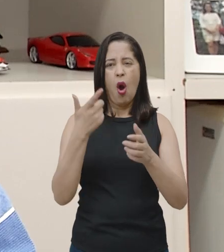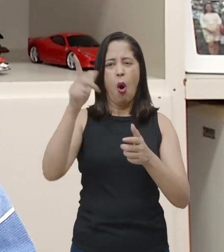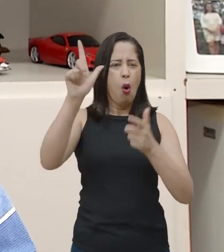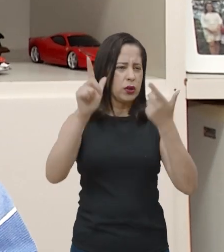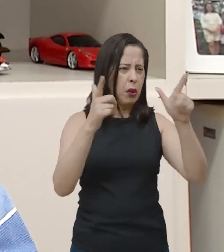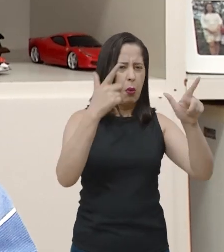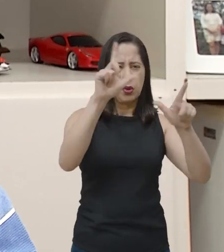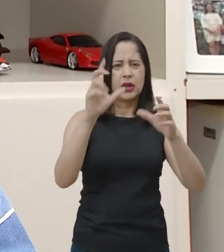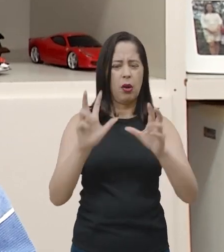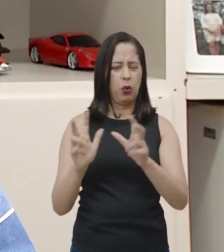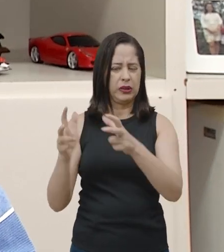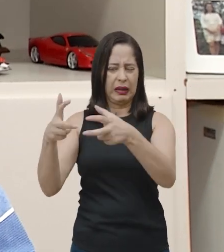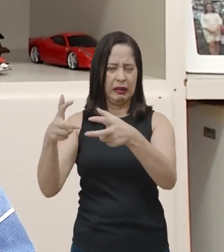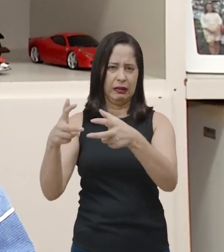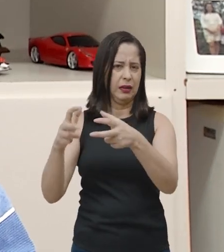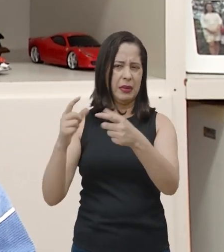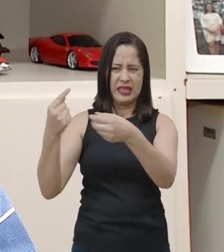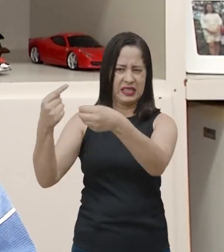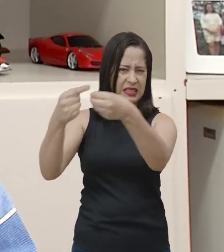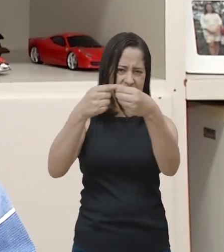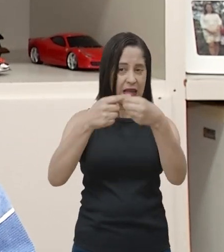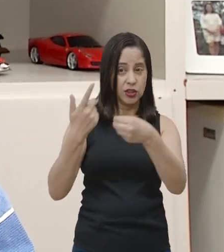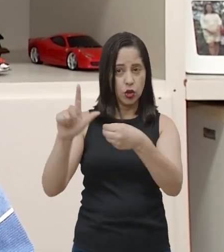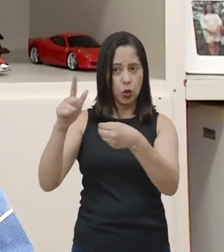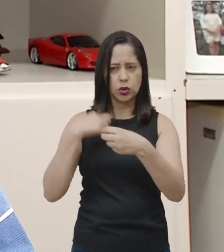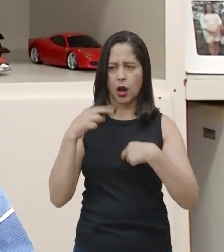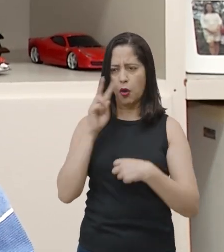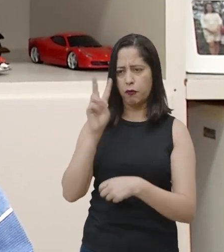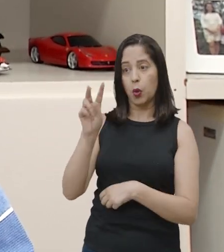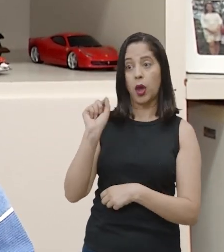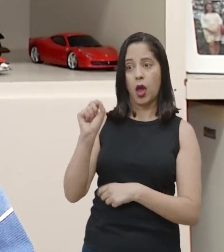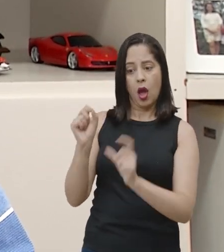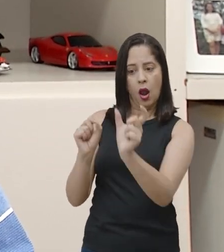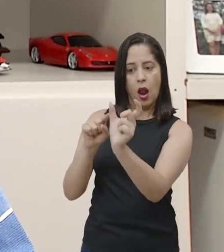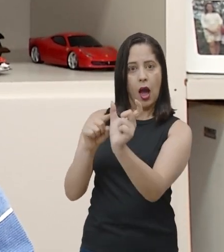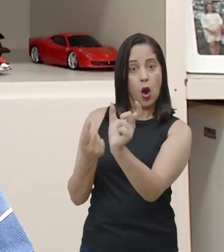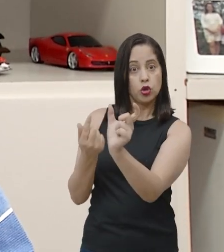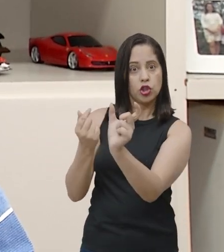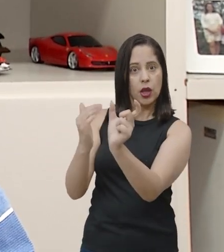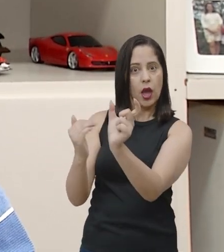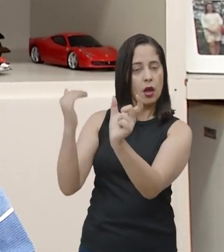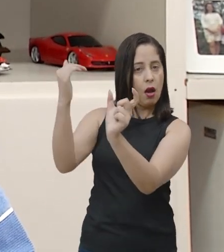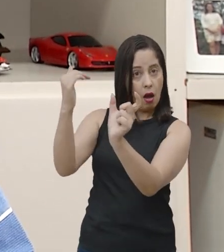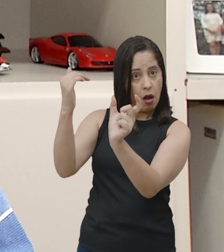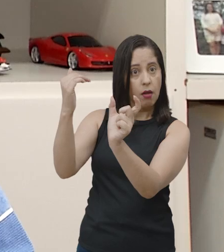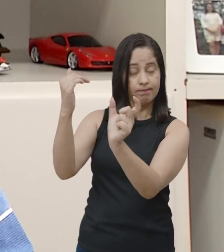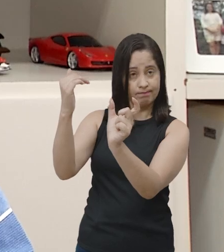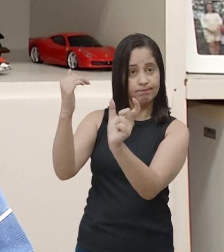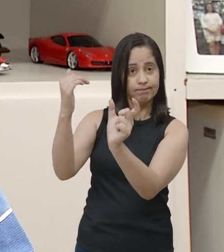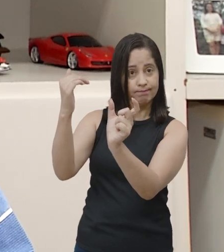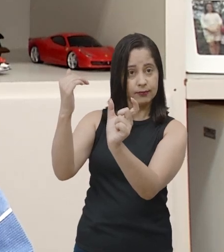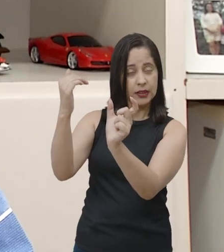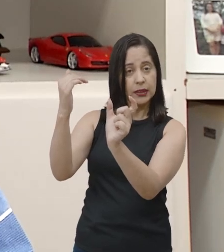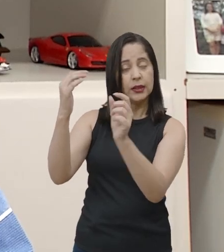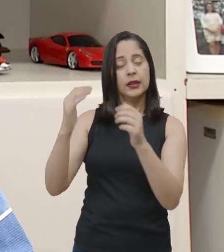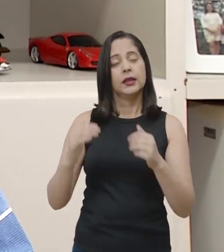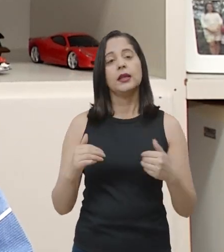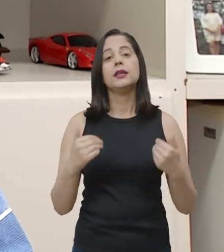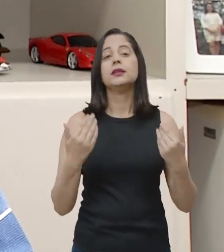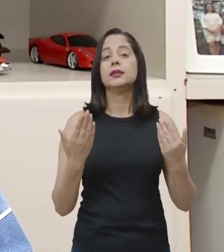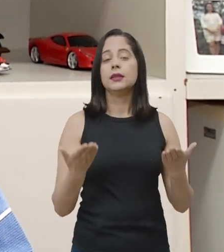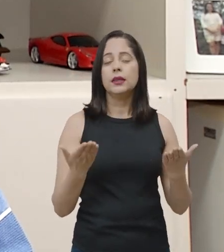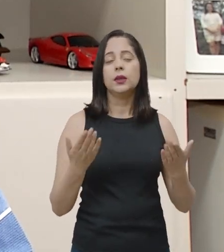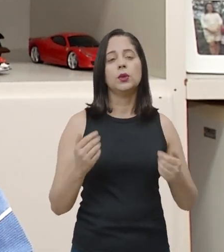outros servidores, né, de outras casas, e o valor é bem superior ao nosso, inclusive de cidades vizinhas